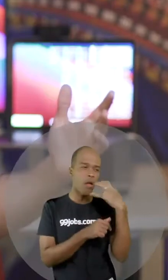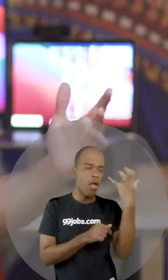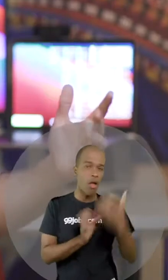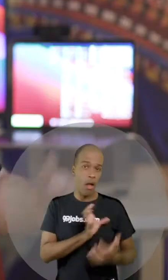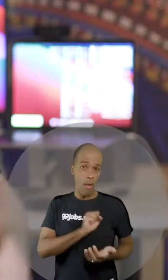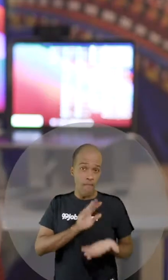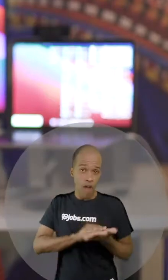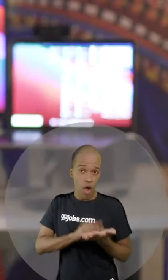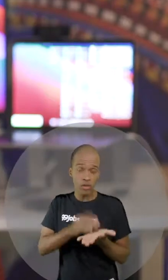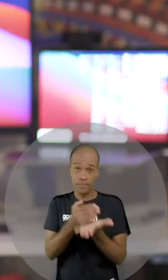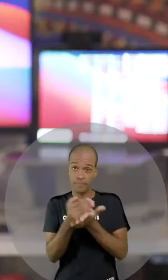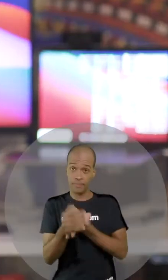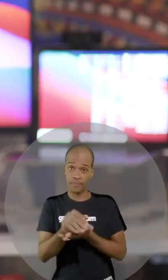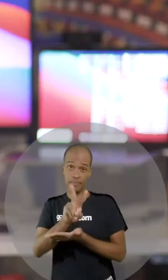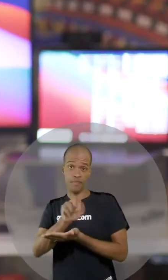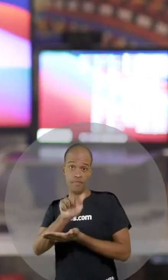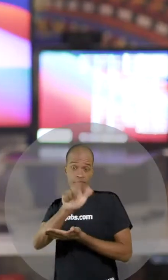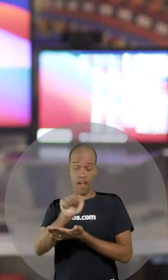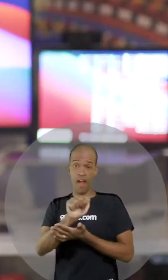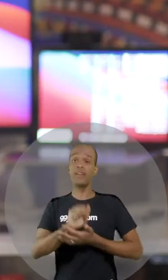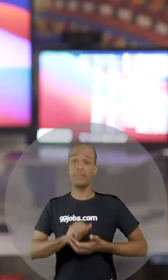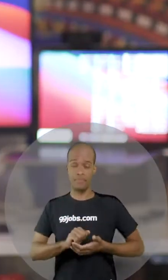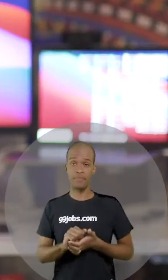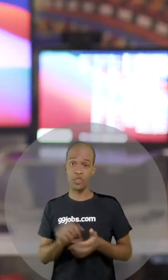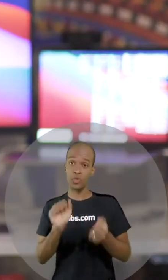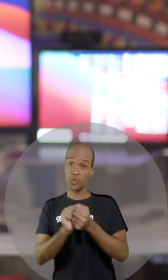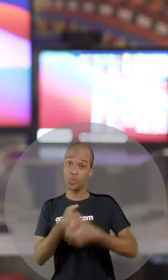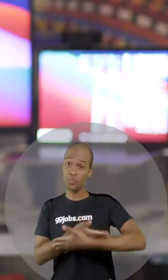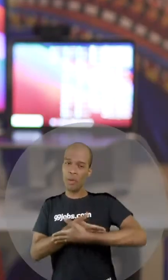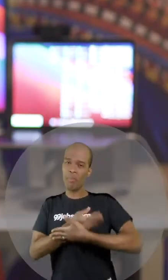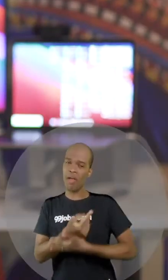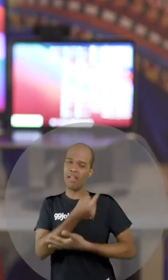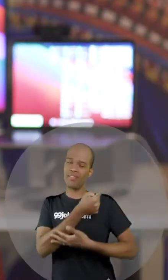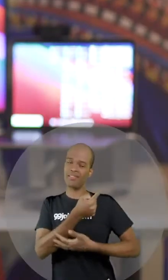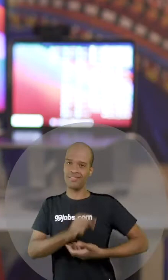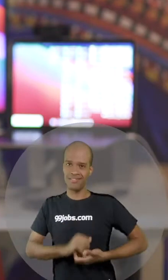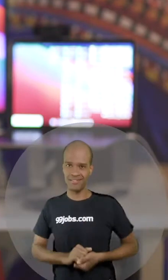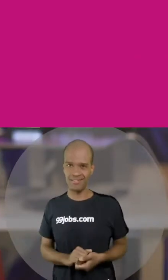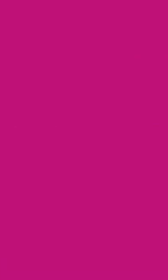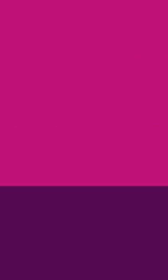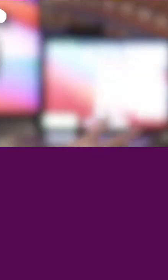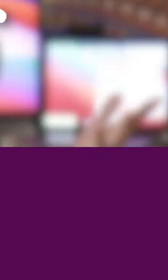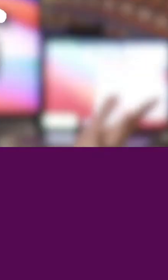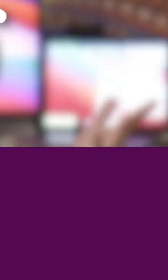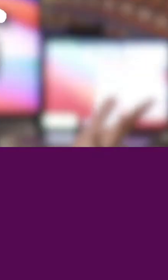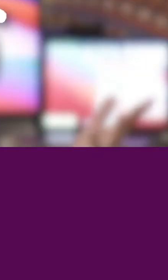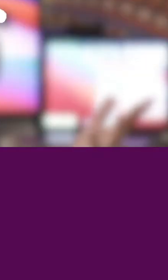Pra você que ainda não faz o que ama, começa agora o Vagas Fantásticas da Semana. E com meus bebês no fundo.